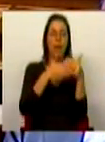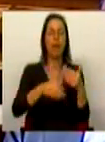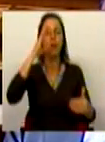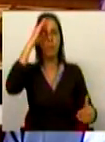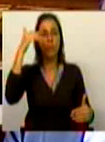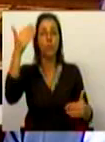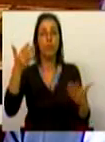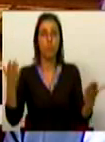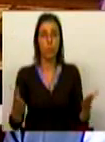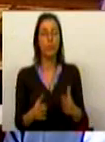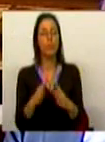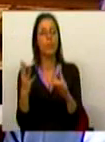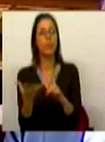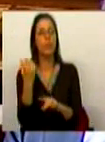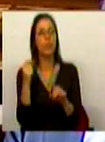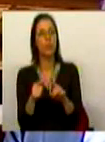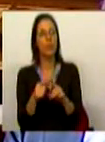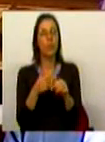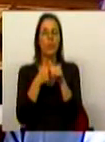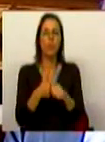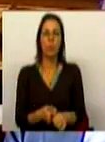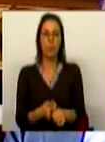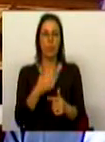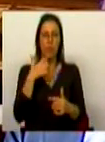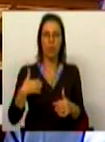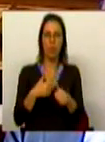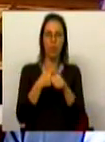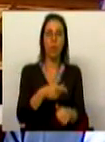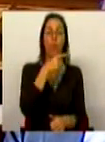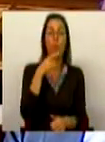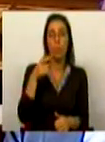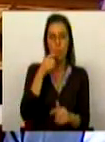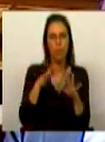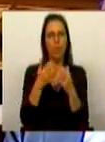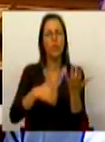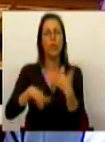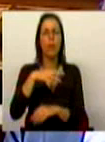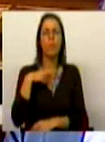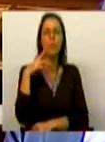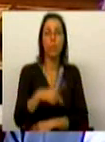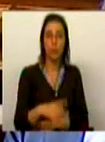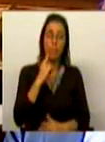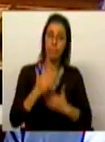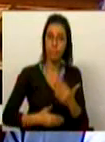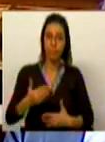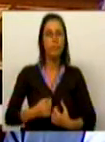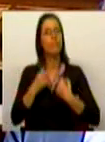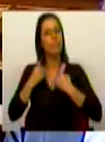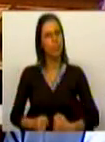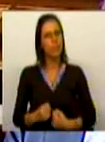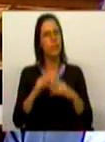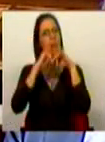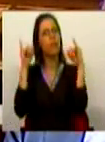futuro para conseguirmos cumprir e honrar os compromissos com a sociedade portuguesa e para continuar a afirmar na